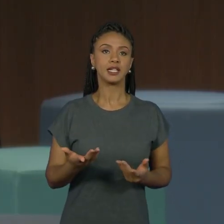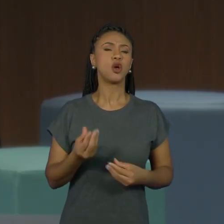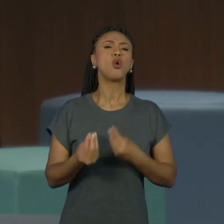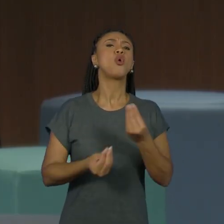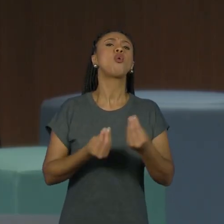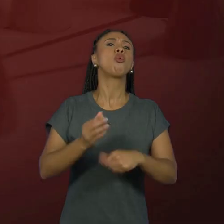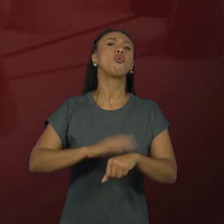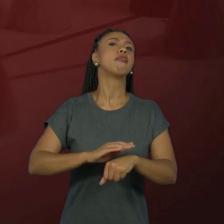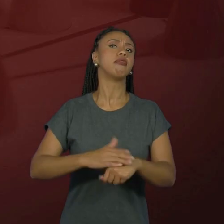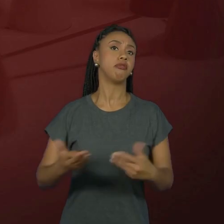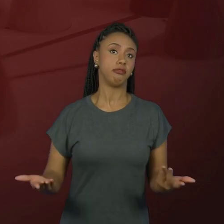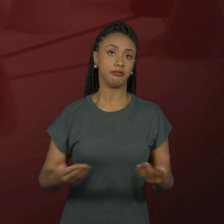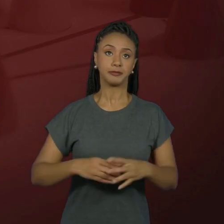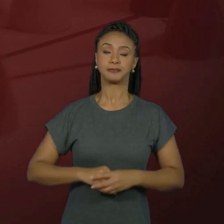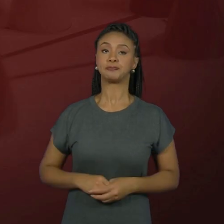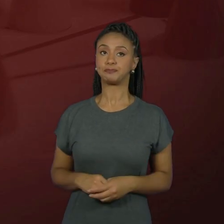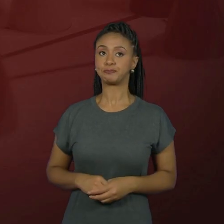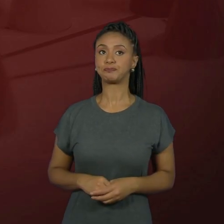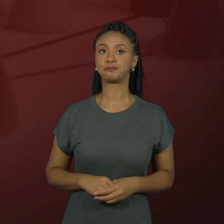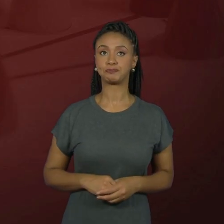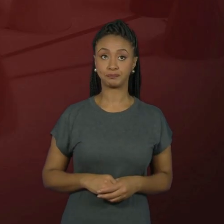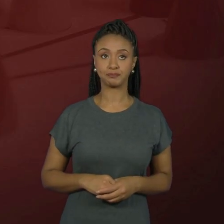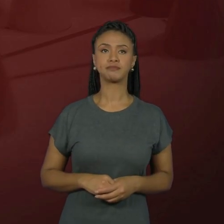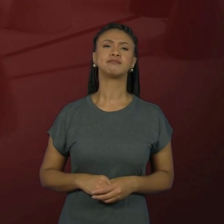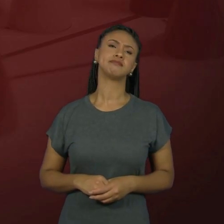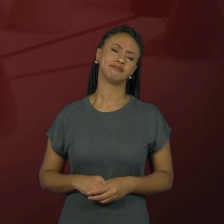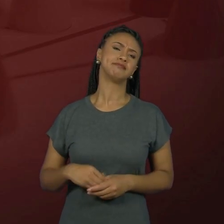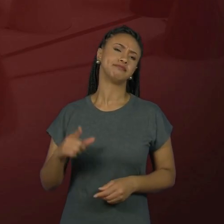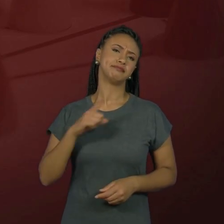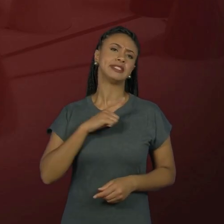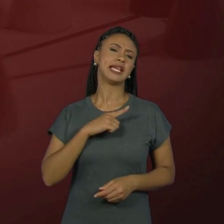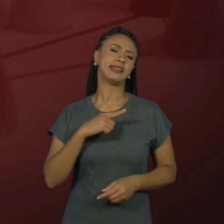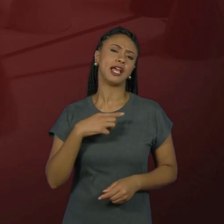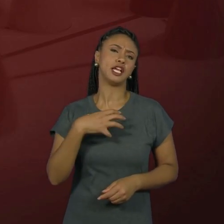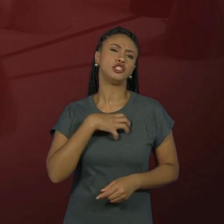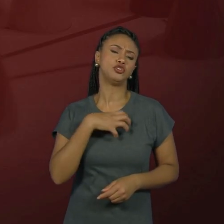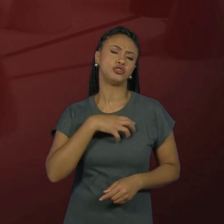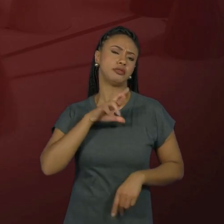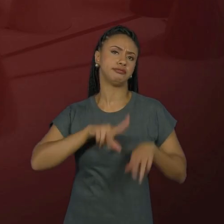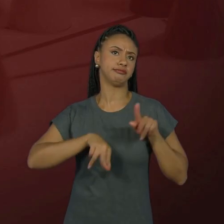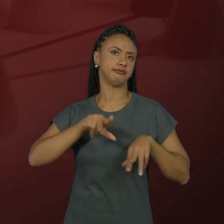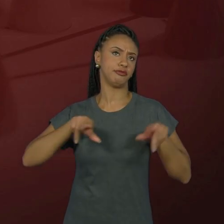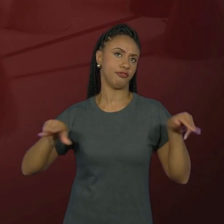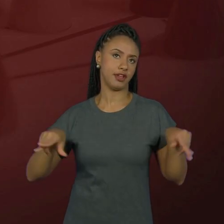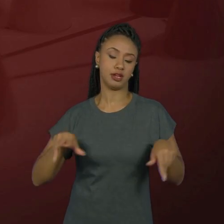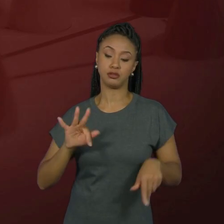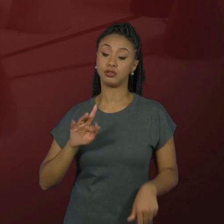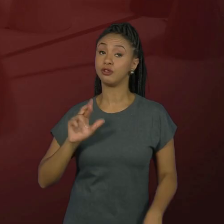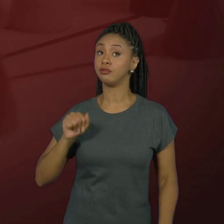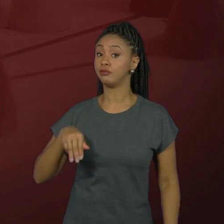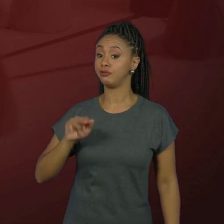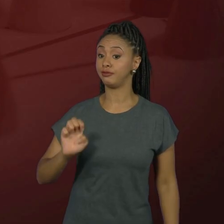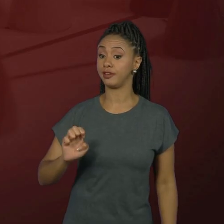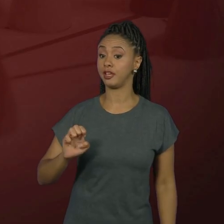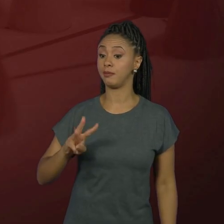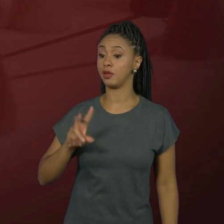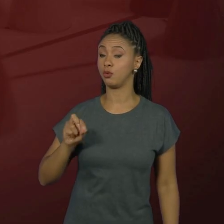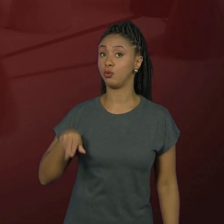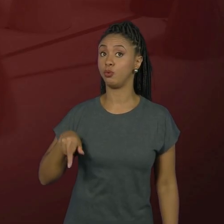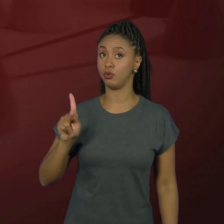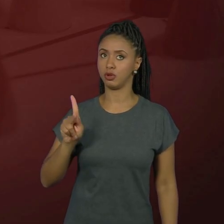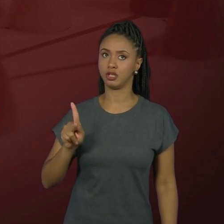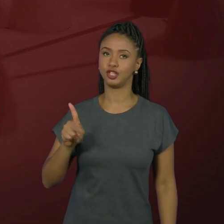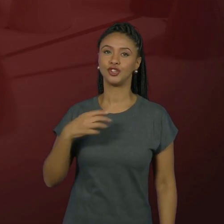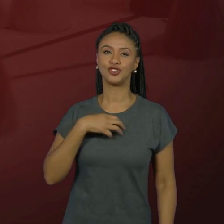faz isso, né? A gente tem diversos frameworks, como eu comentei lá na explicação da